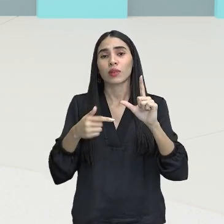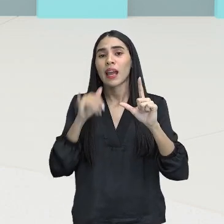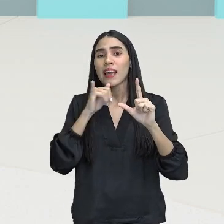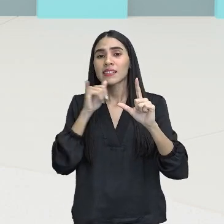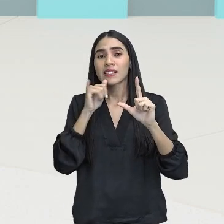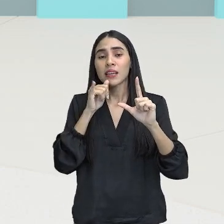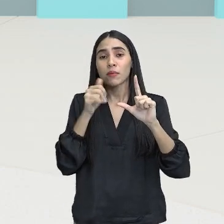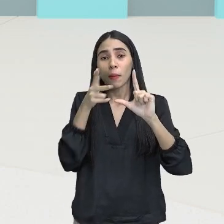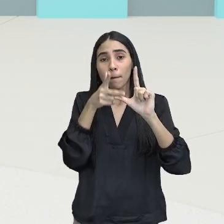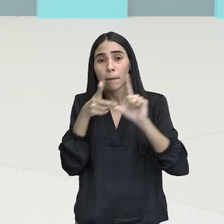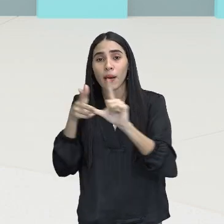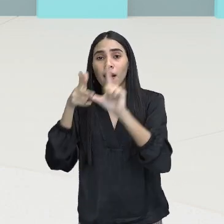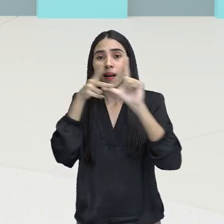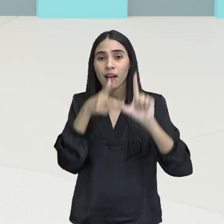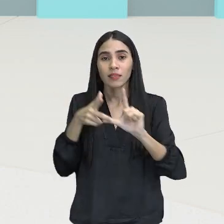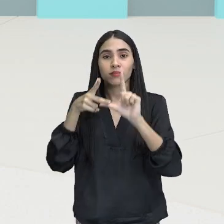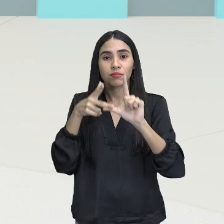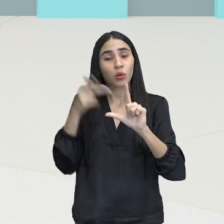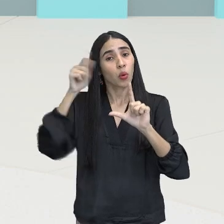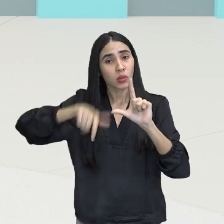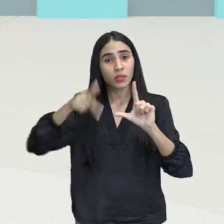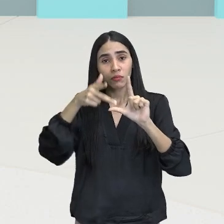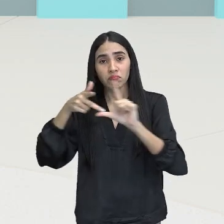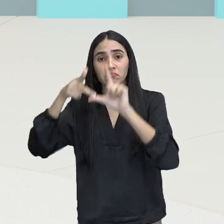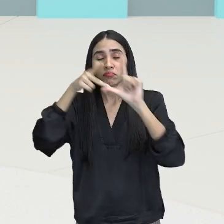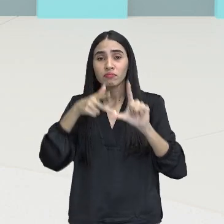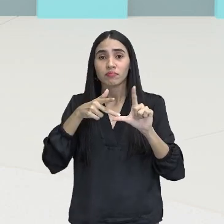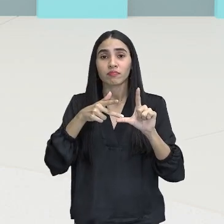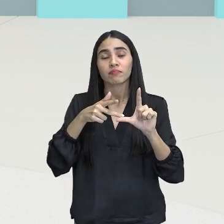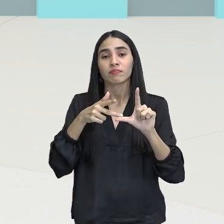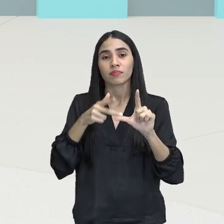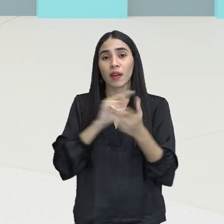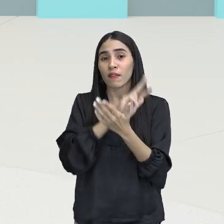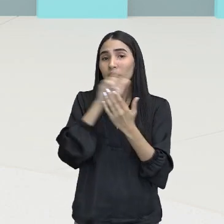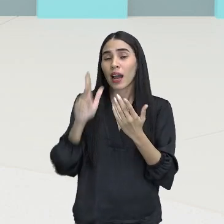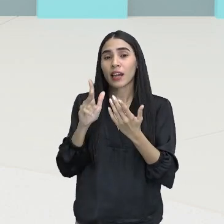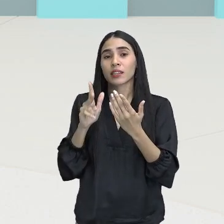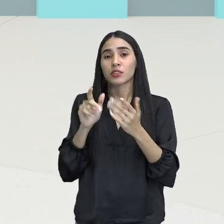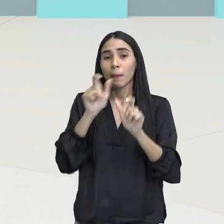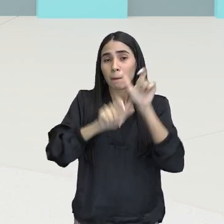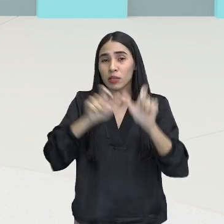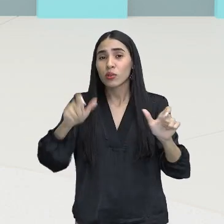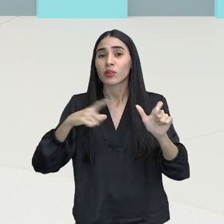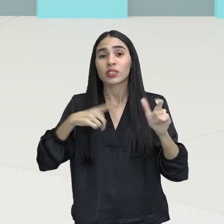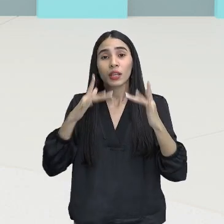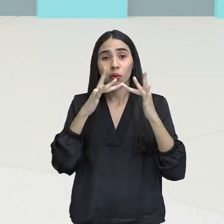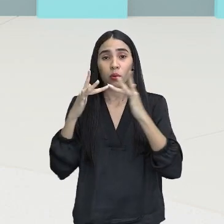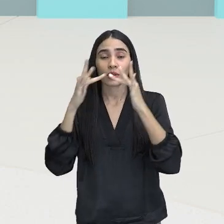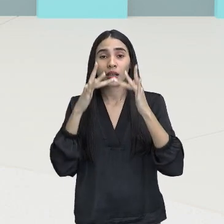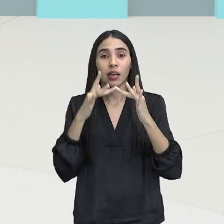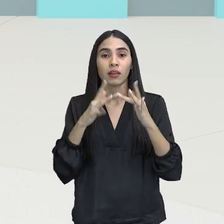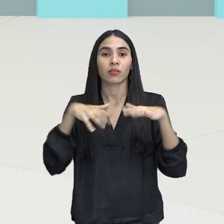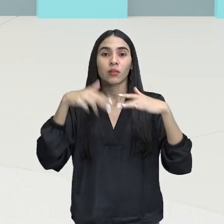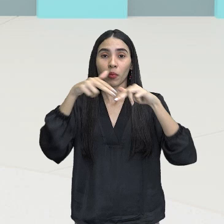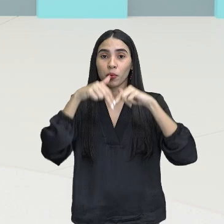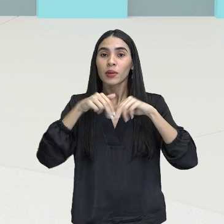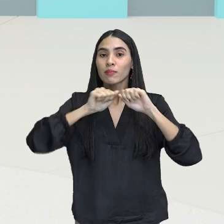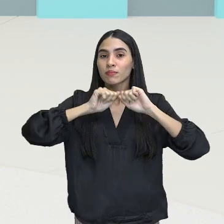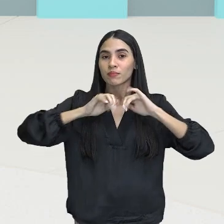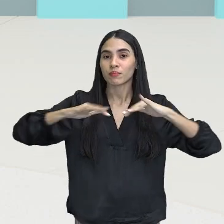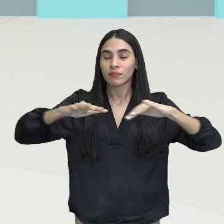para fazer para muitas outras pessoas. E essa disseminação,